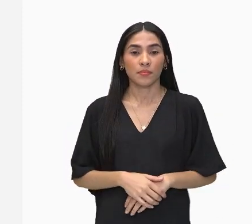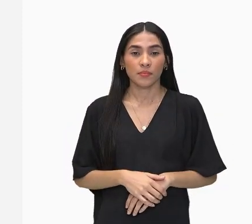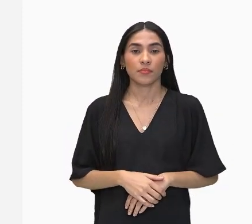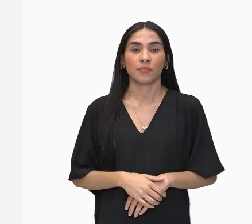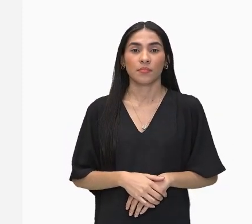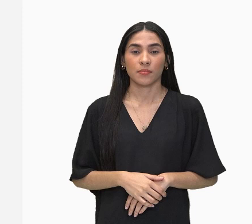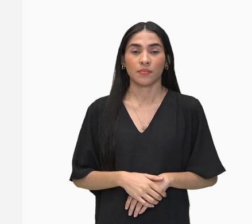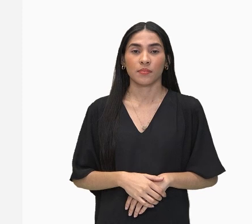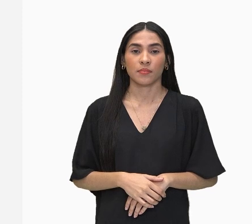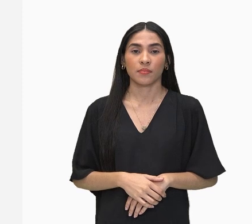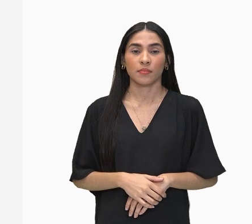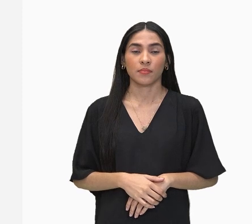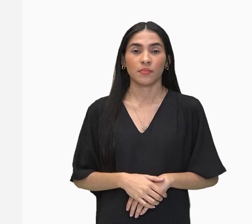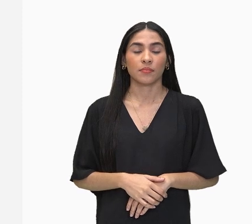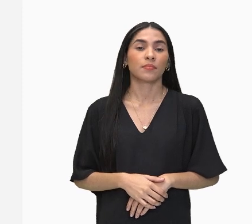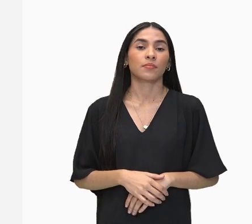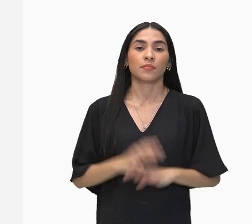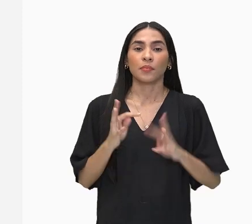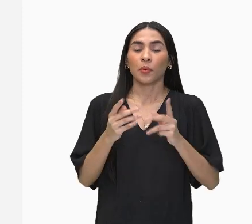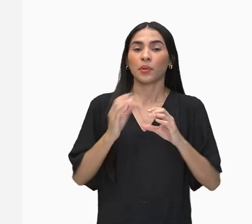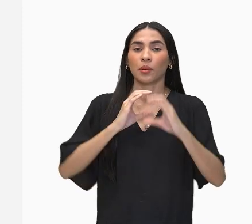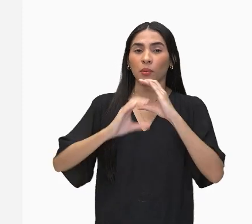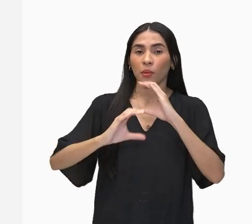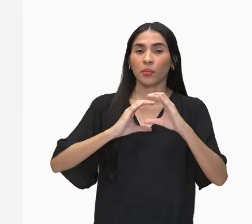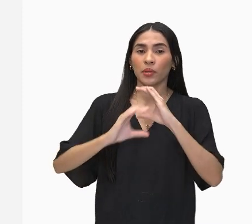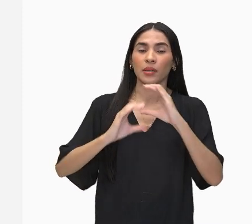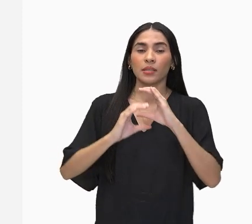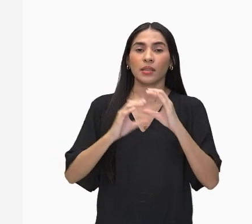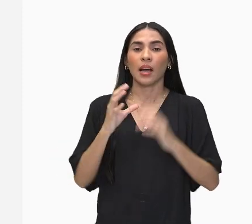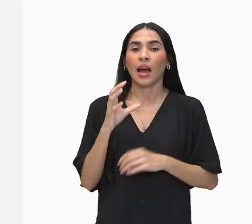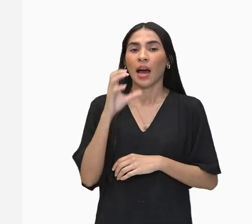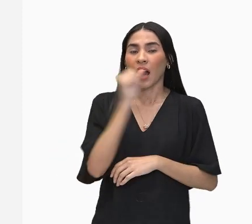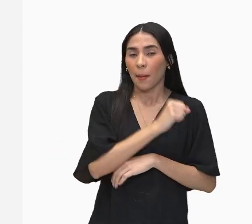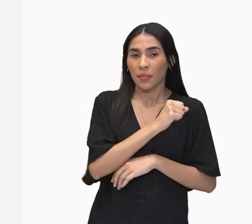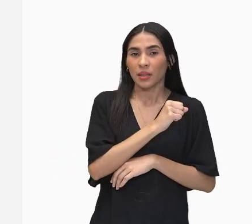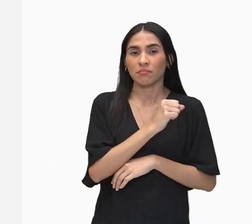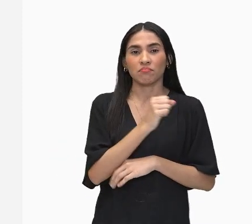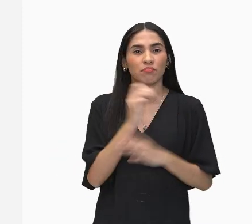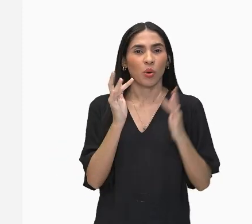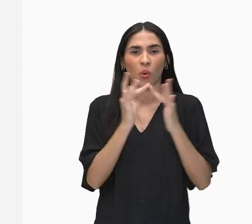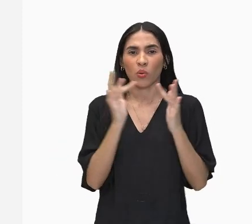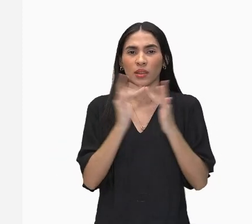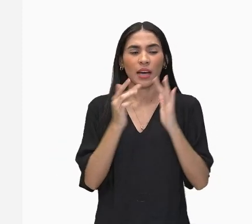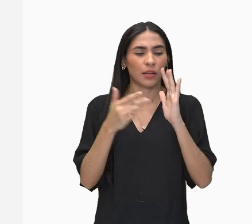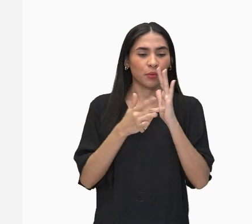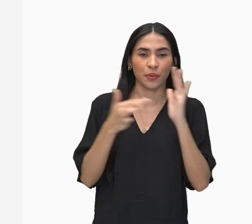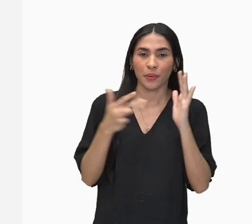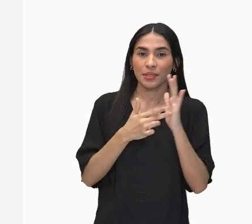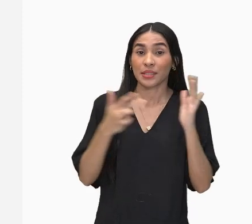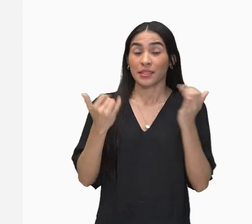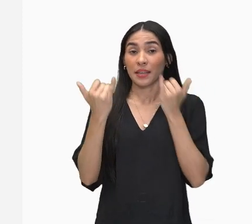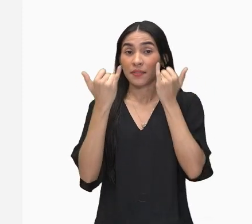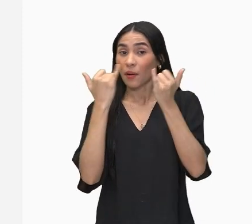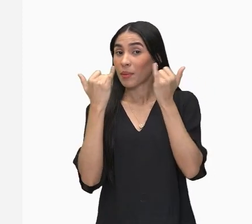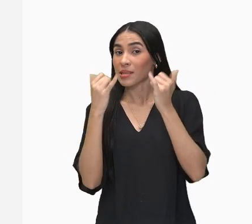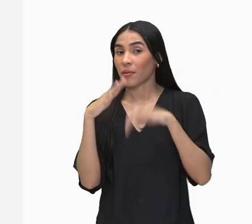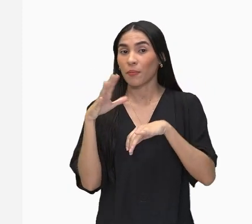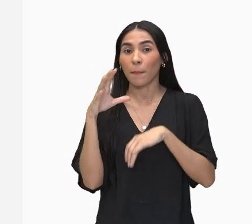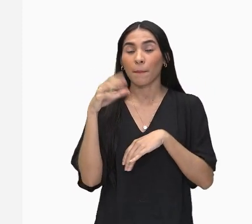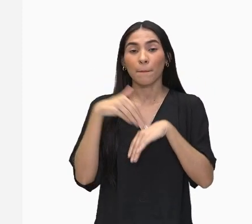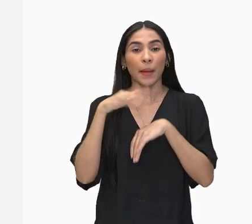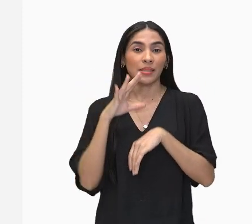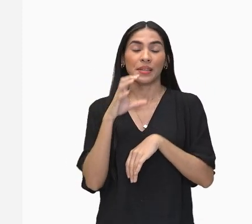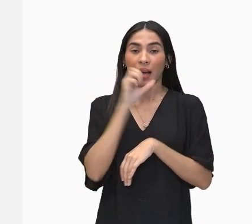que a comunicação ela chegue de uma velocidade mais rápida, as notícias elas cheguem de uma forma mais